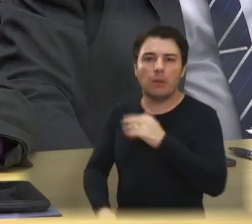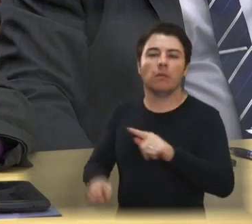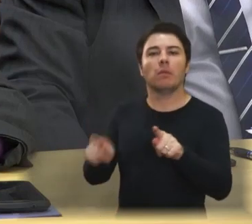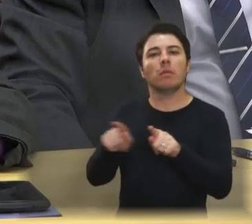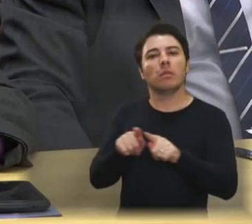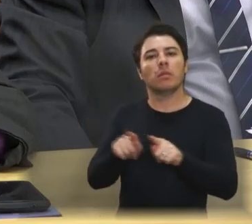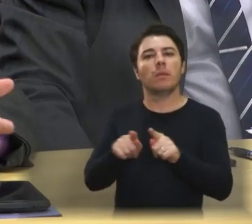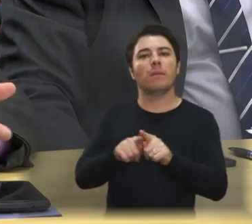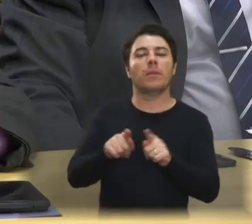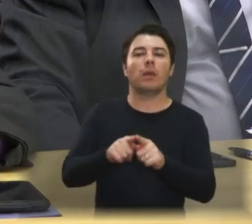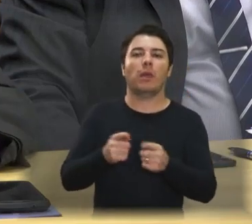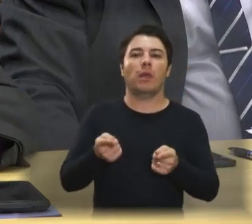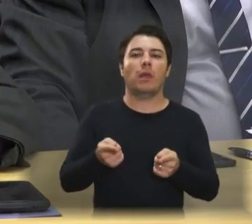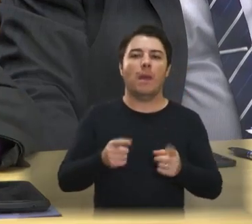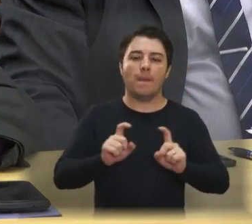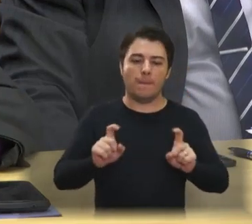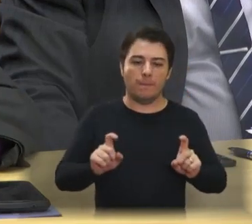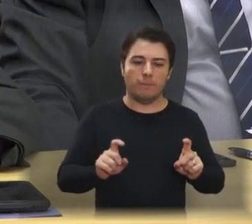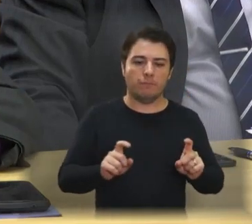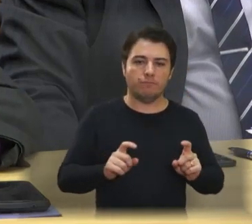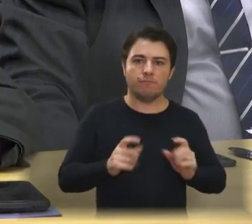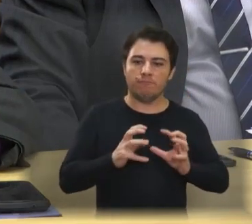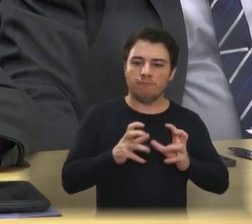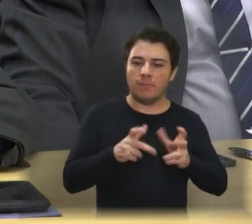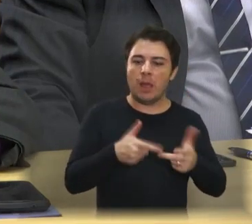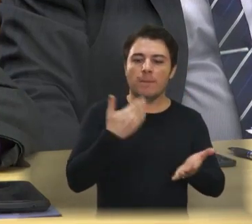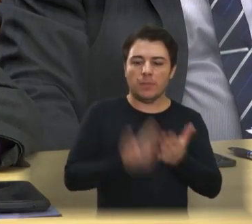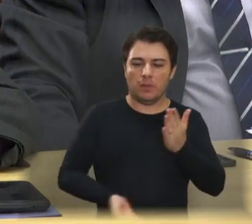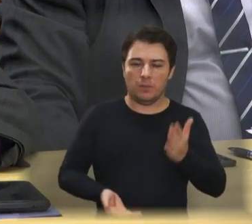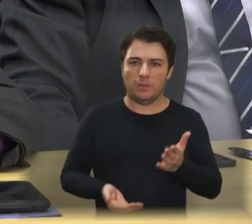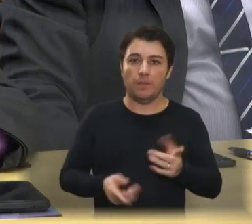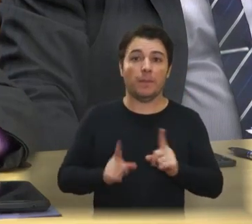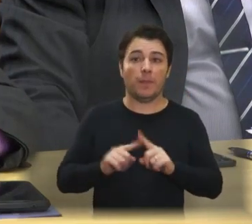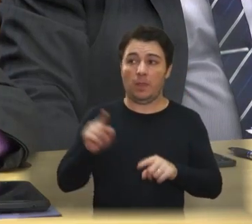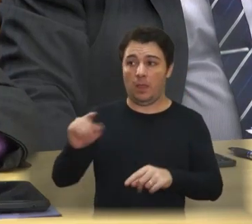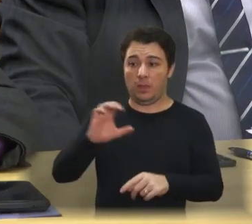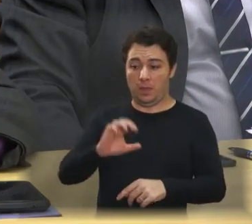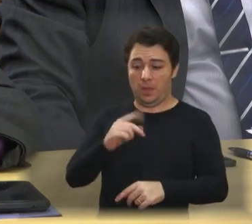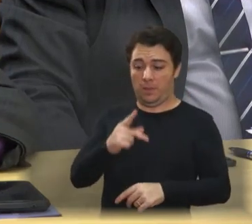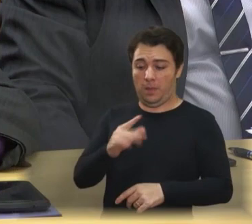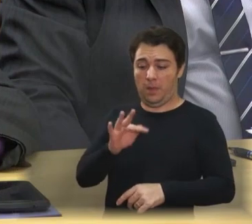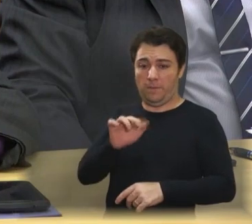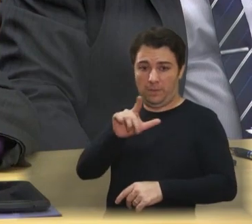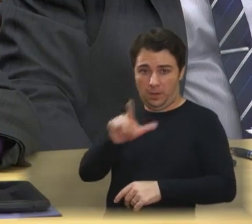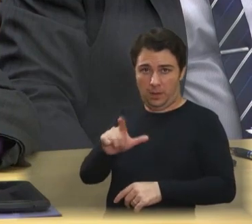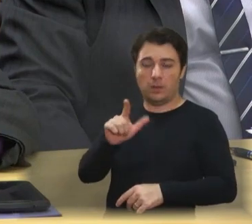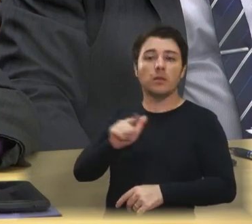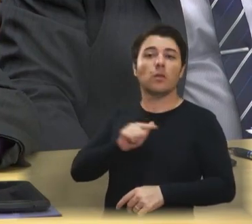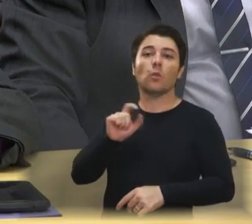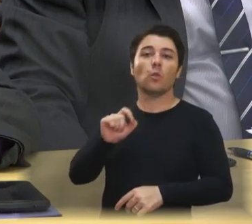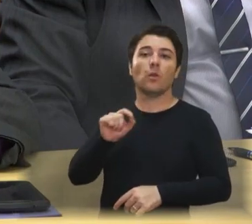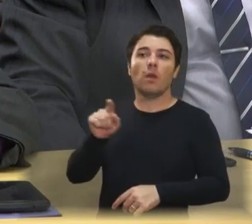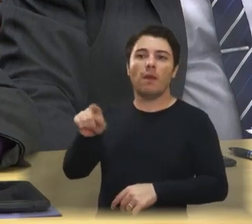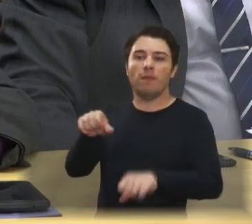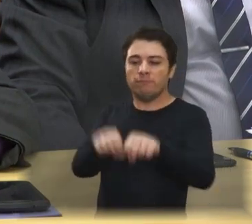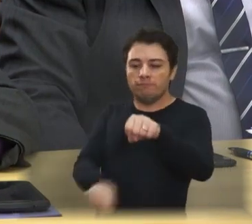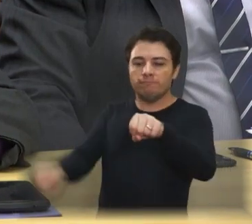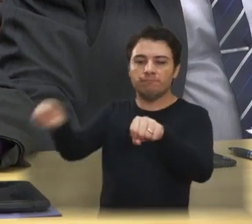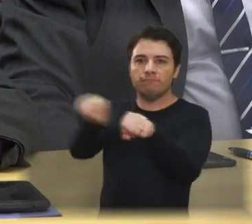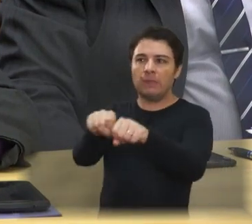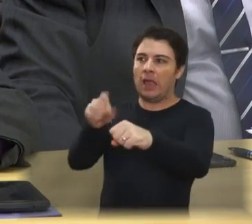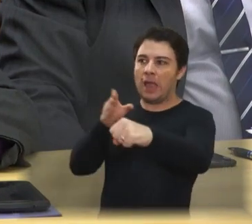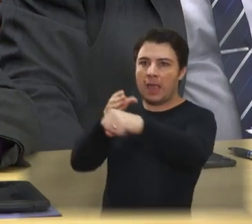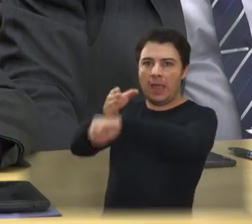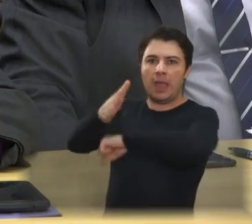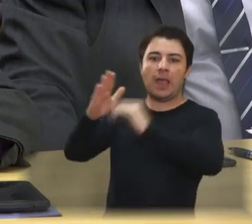do equipamento né e o que que ocorre quando a CPFL faz uma ligação ela não vai